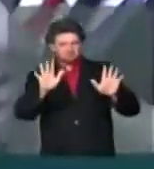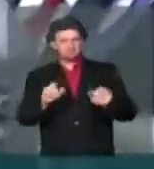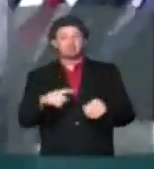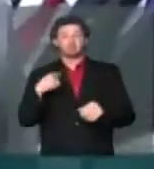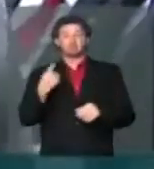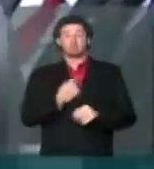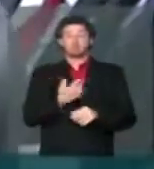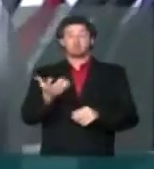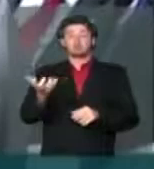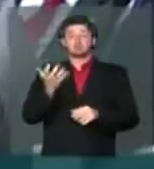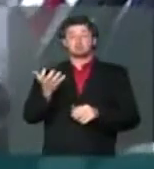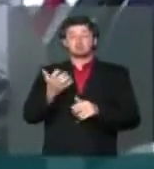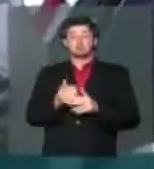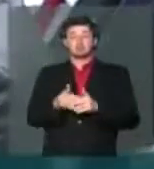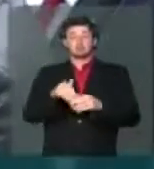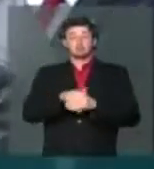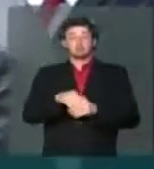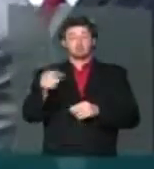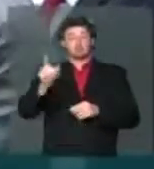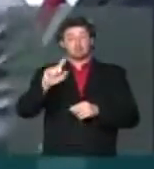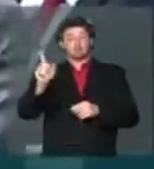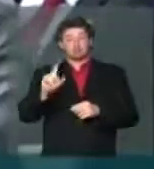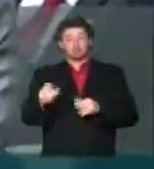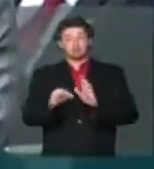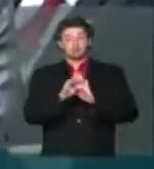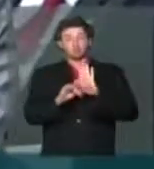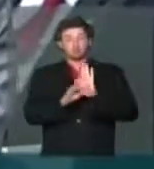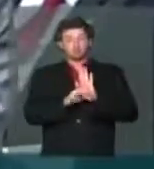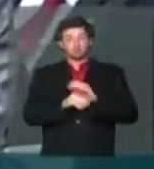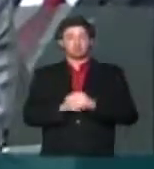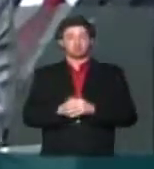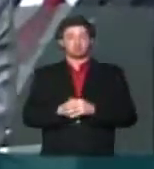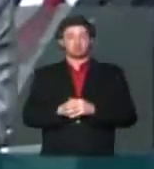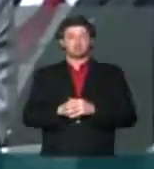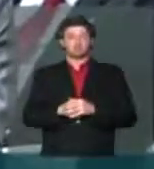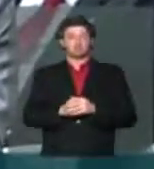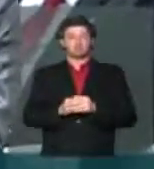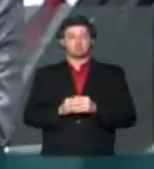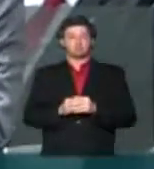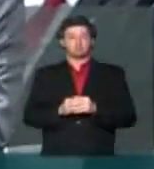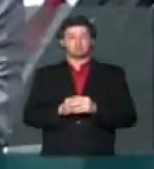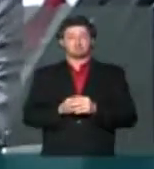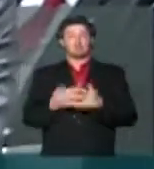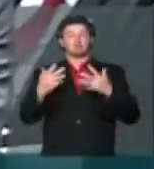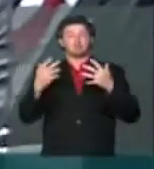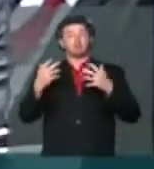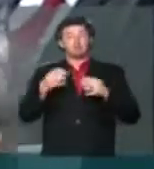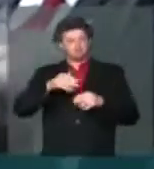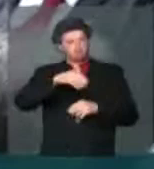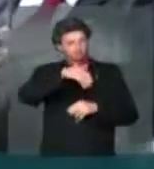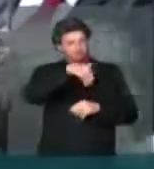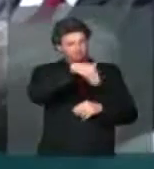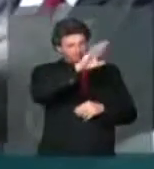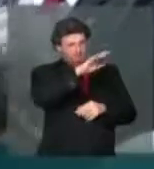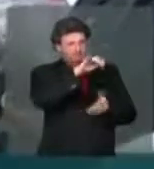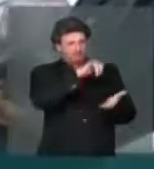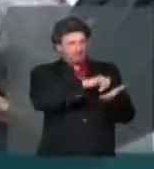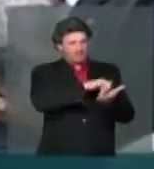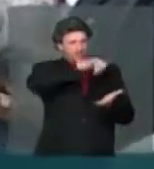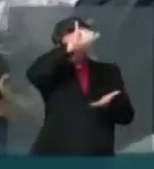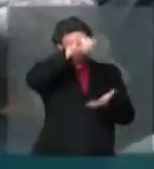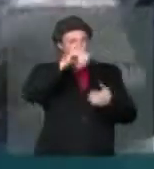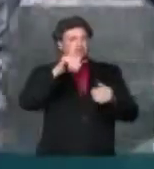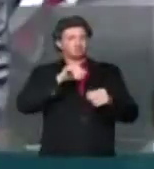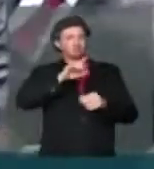Nós queremos votar não ao texto. Votar não ao texto. Vão para o aeroporto, peguem um